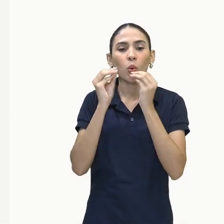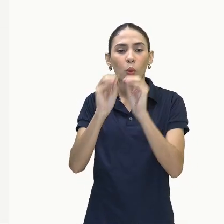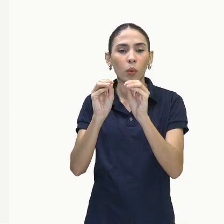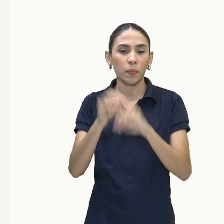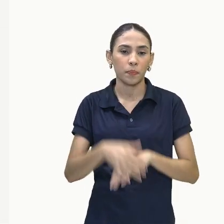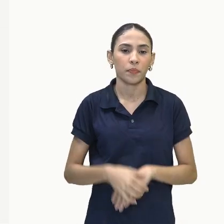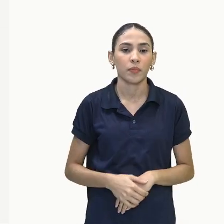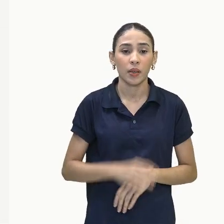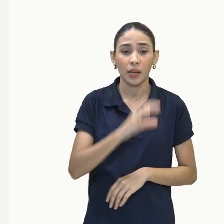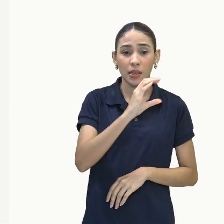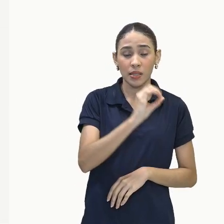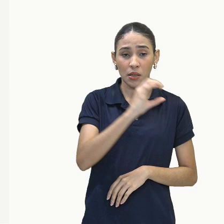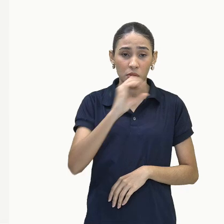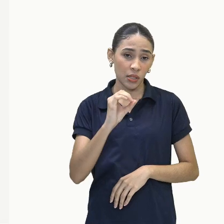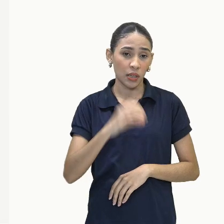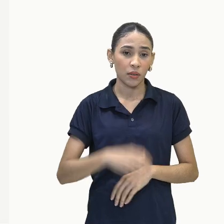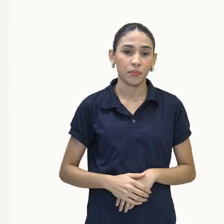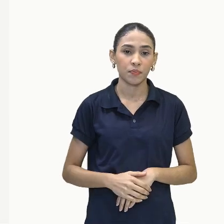colocar 00,